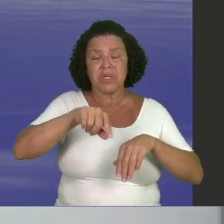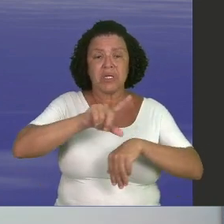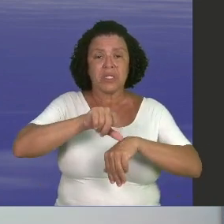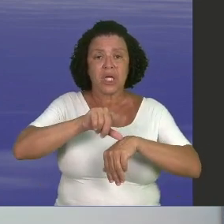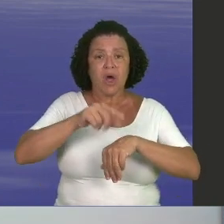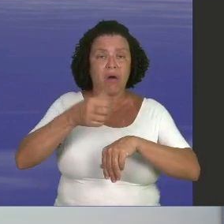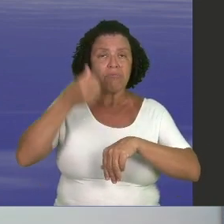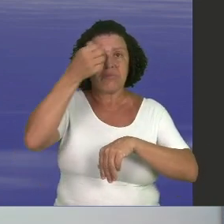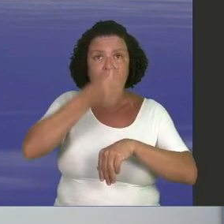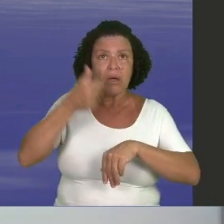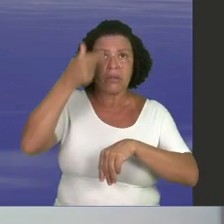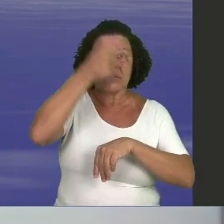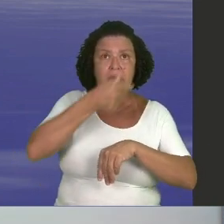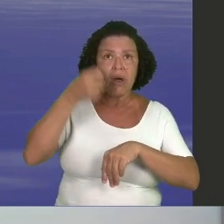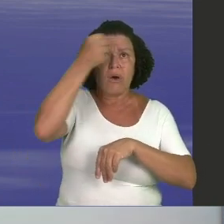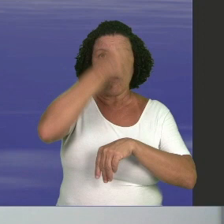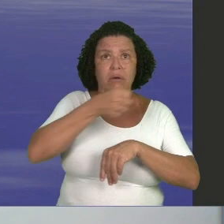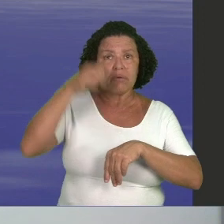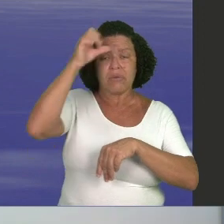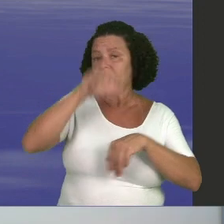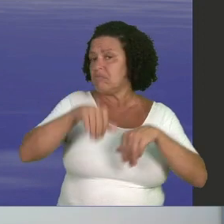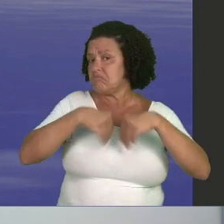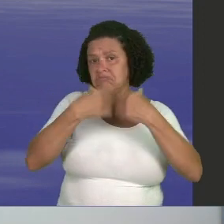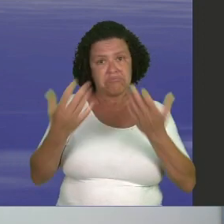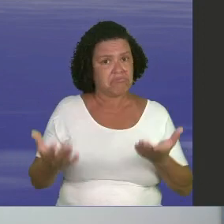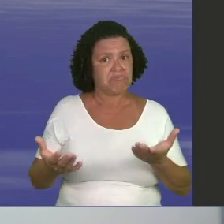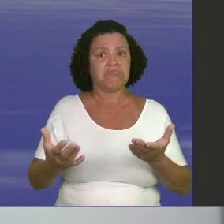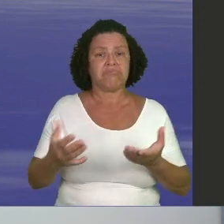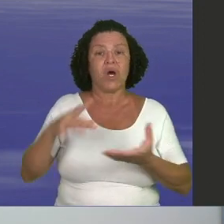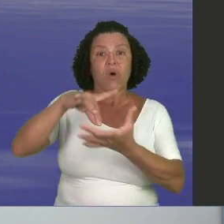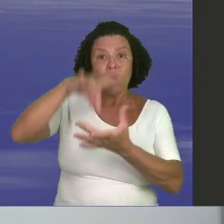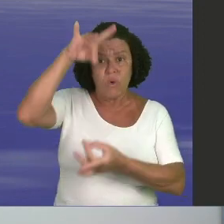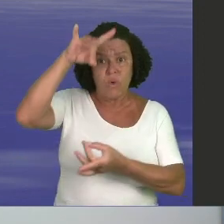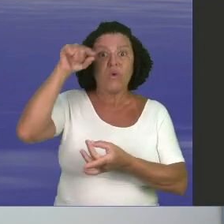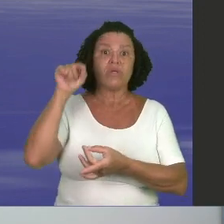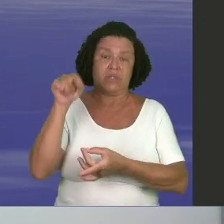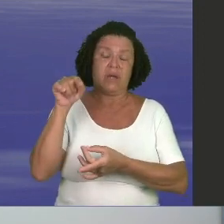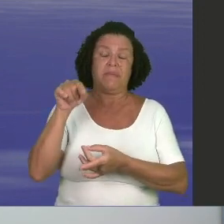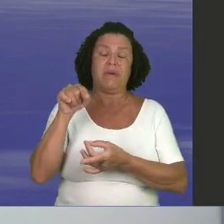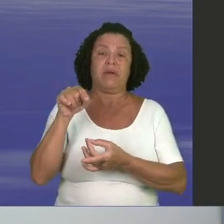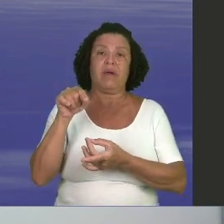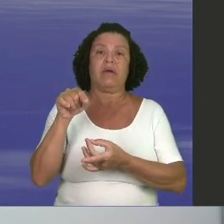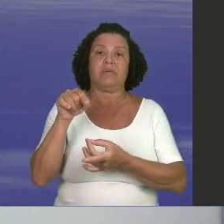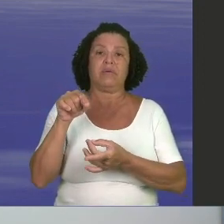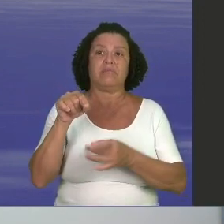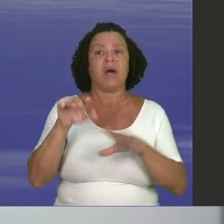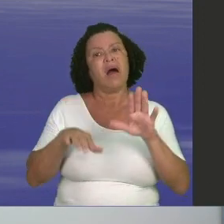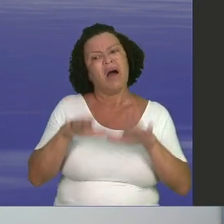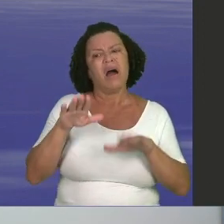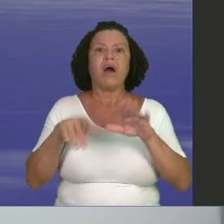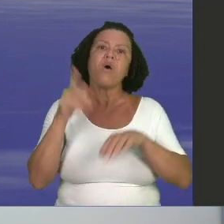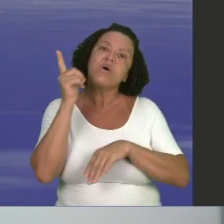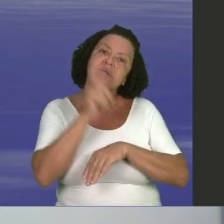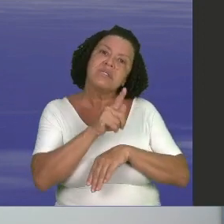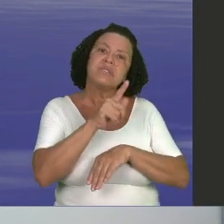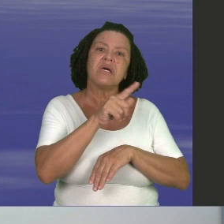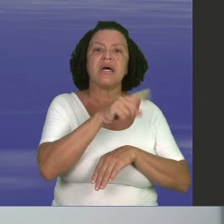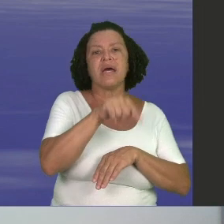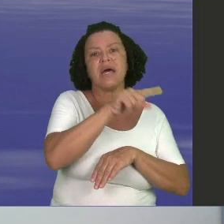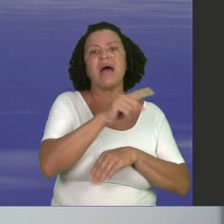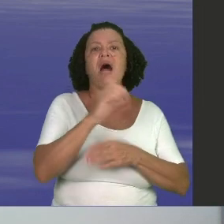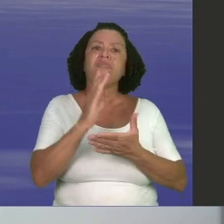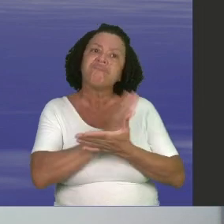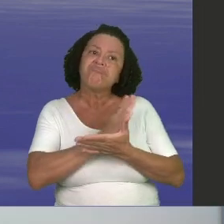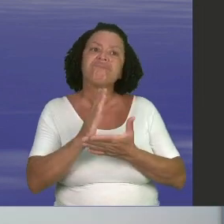horas adicionais de trabalho. Como também para o espírito. Às vezes, ele consegue passar pelas